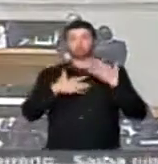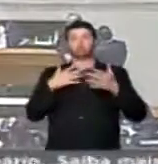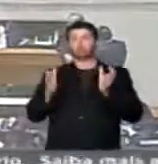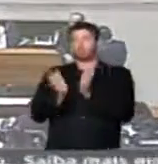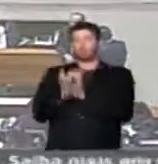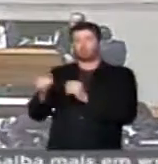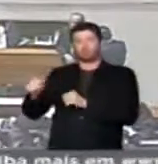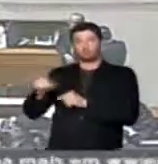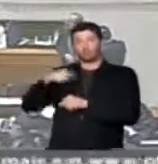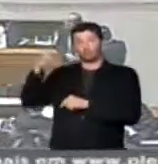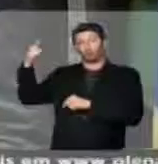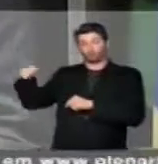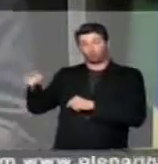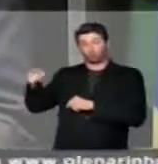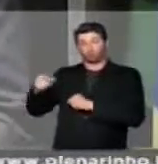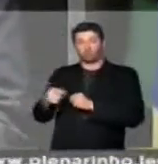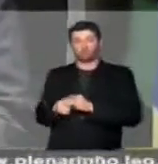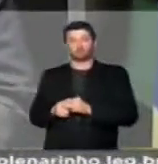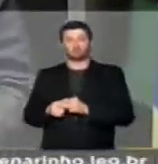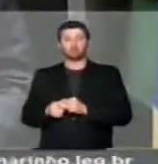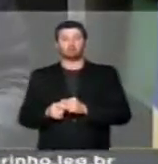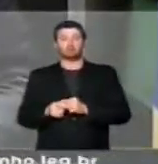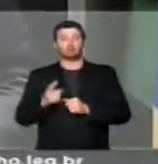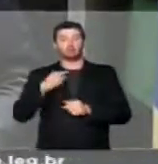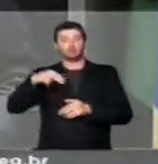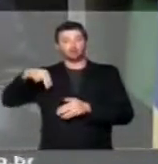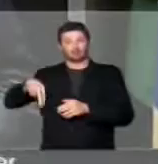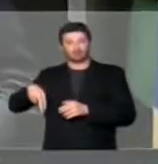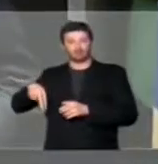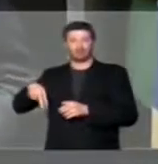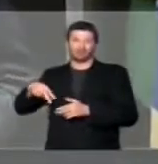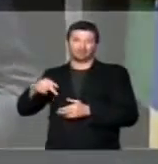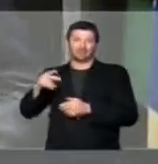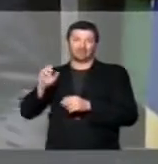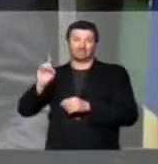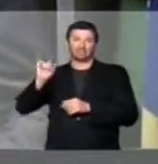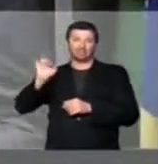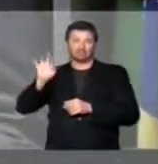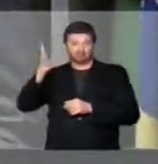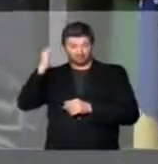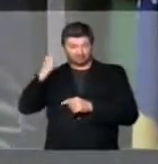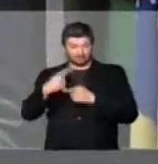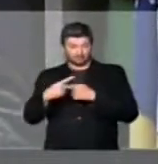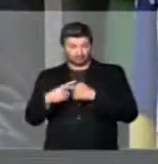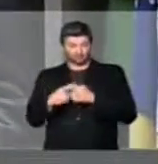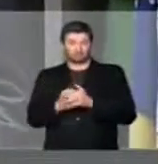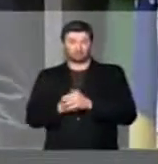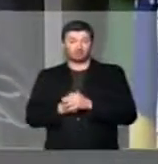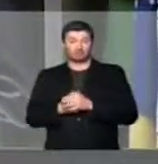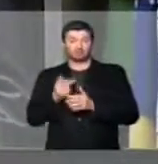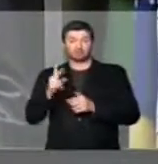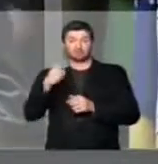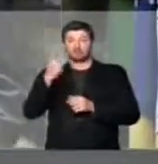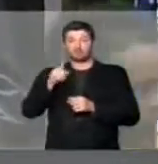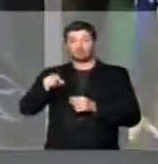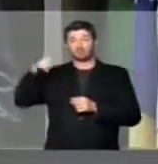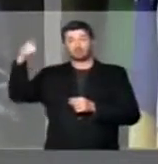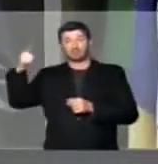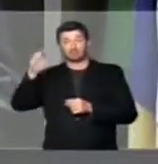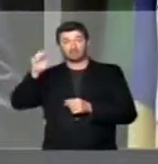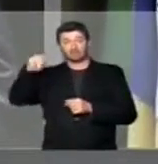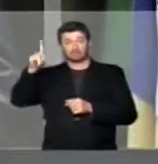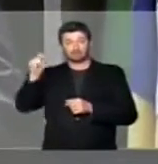bancada está do outro lado eu estava falando pra de cada tribunal sabe porquê do caio toda vez que se fala de lá